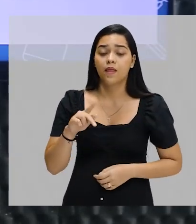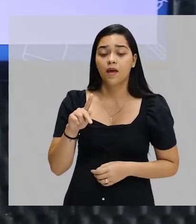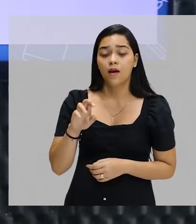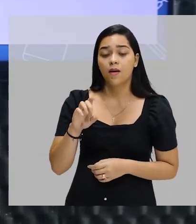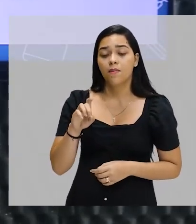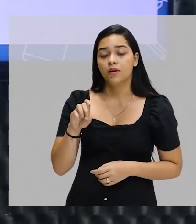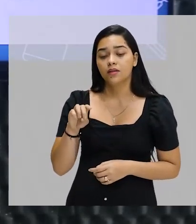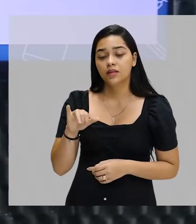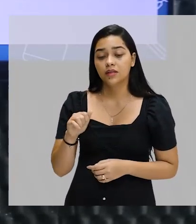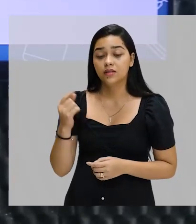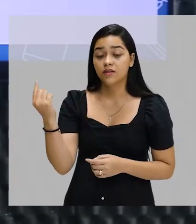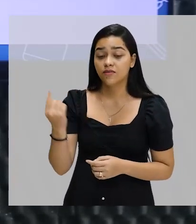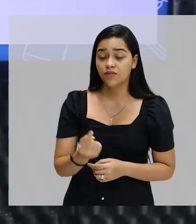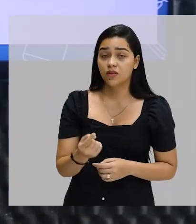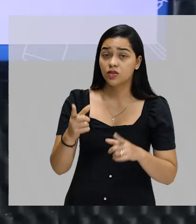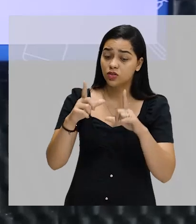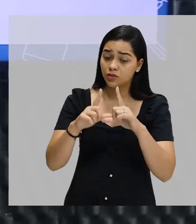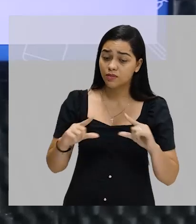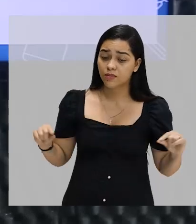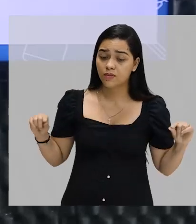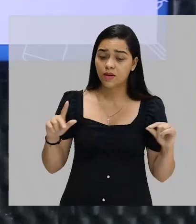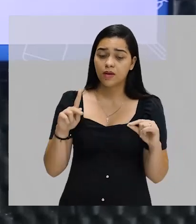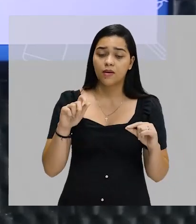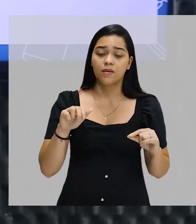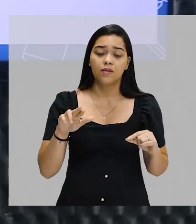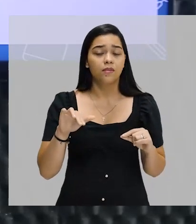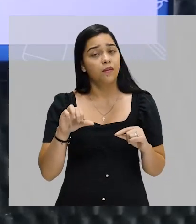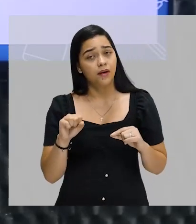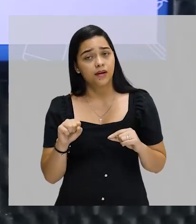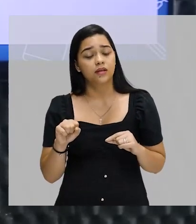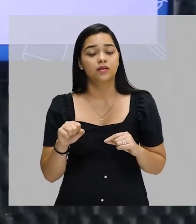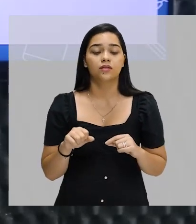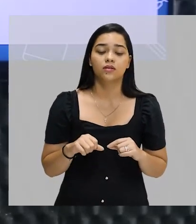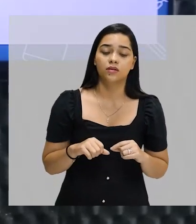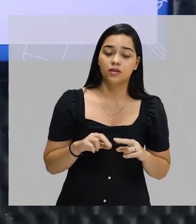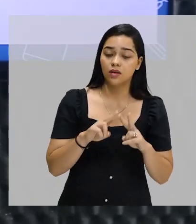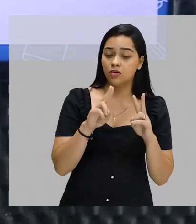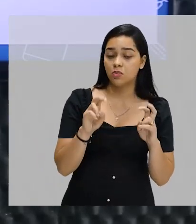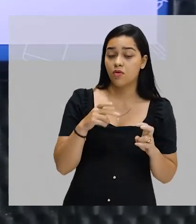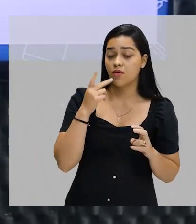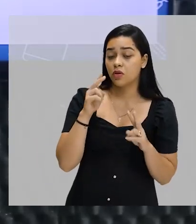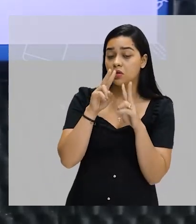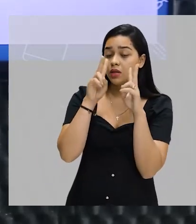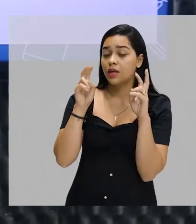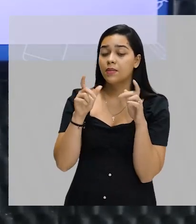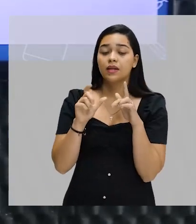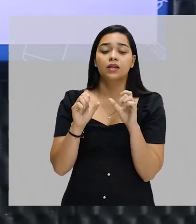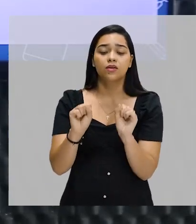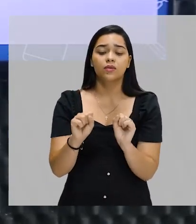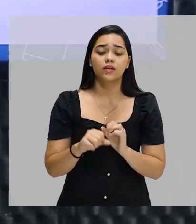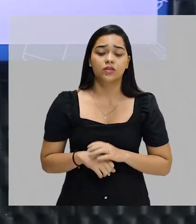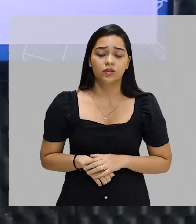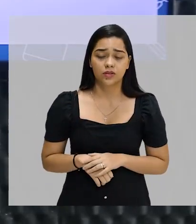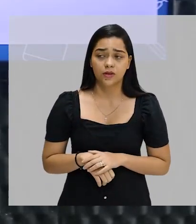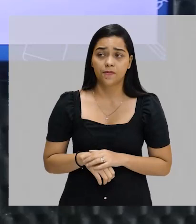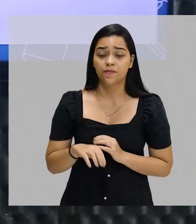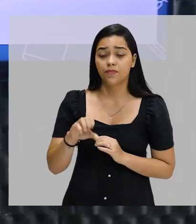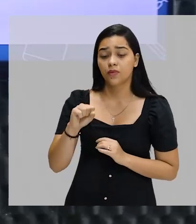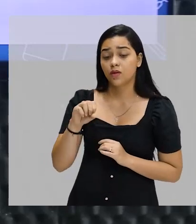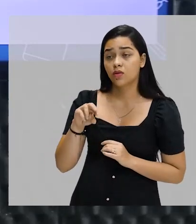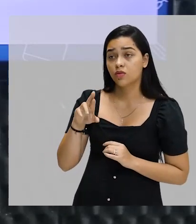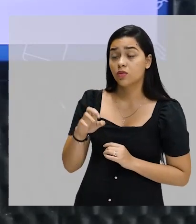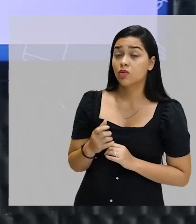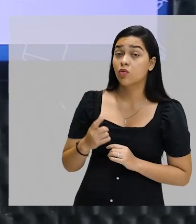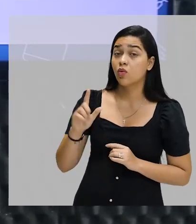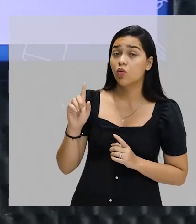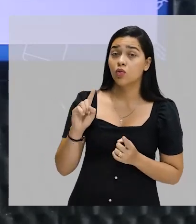Procedência, vim de Paris. Ou de... Assunto, falou sobre linguística. Olha aqui, o sobre com